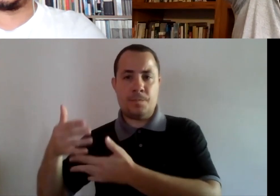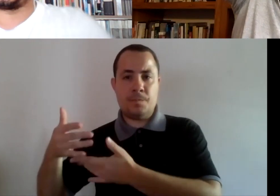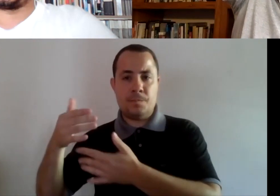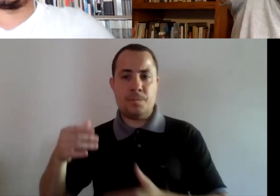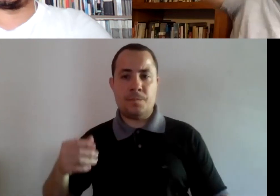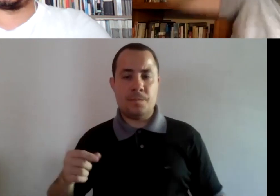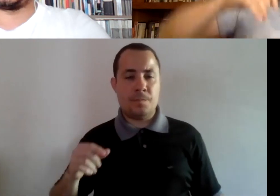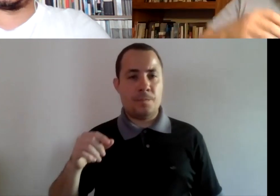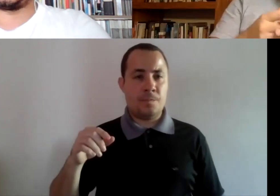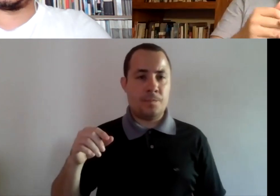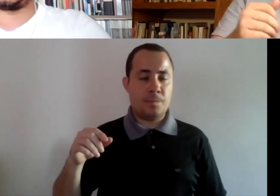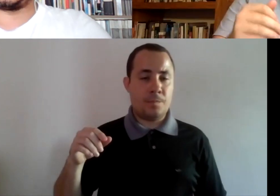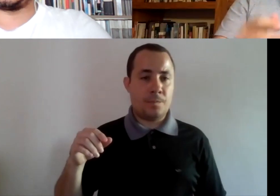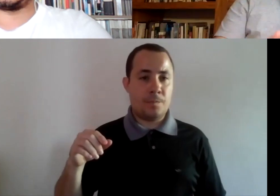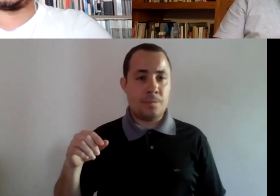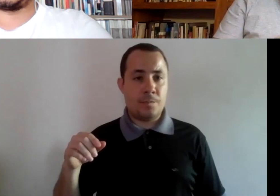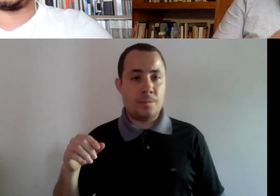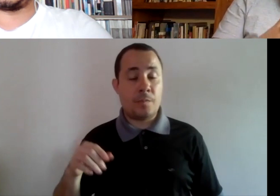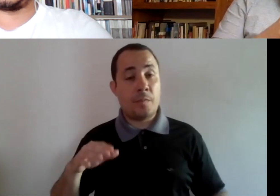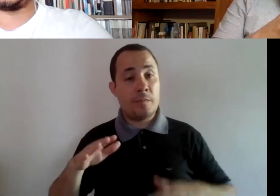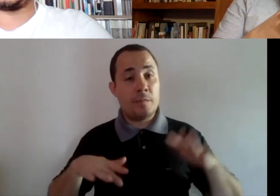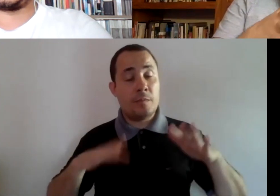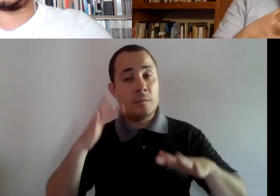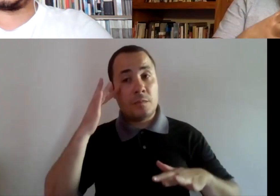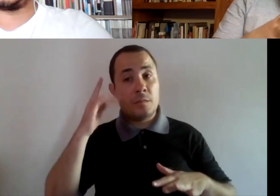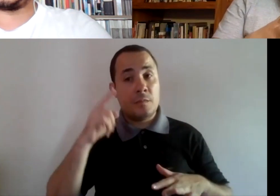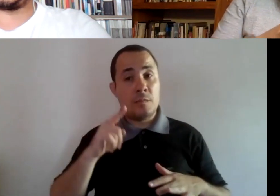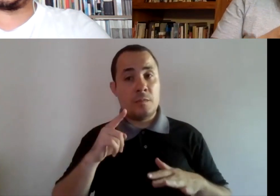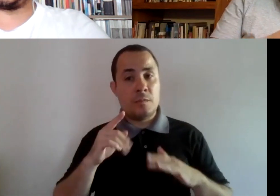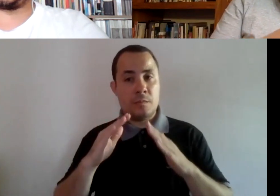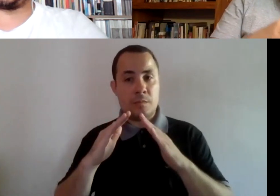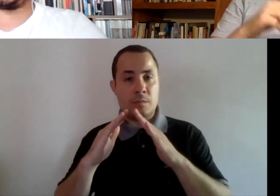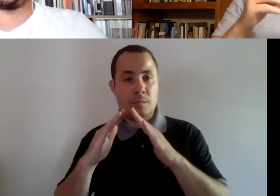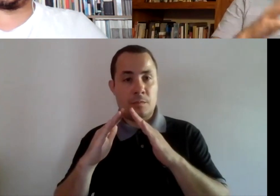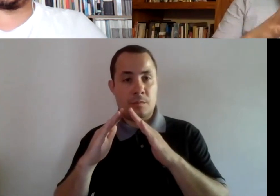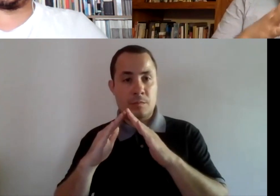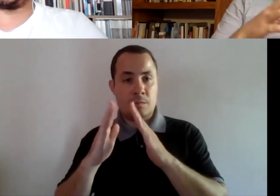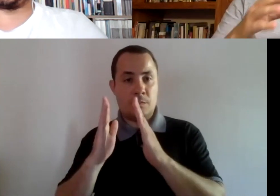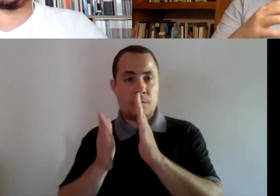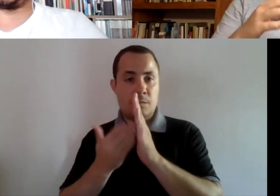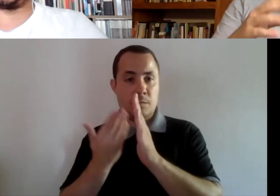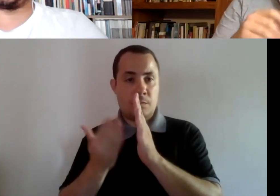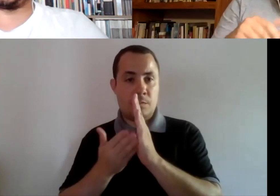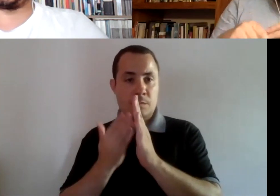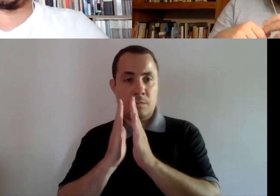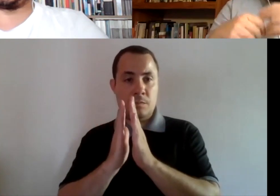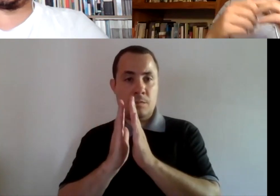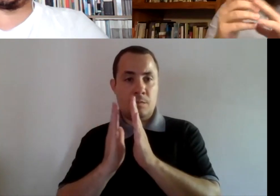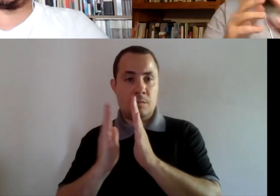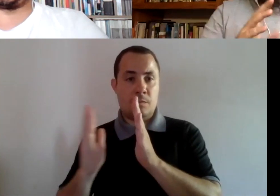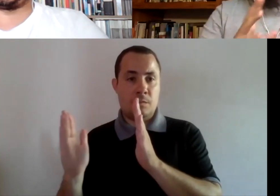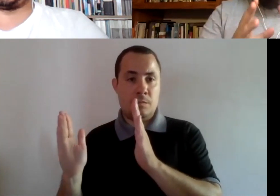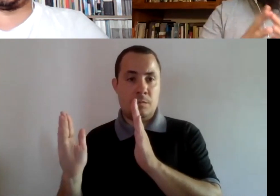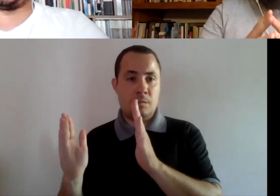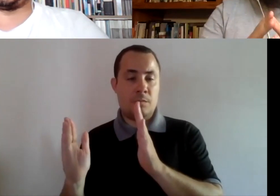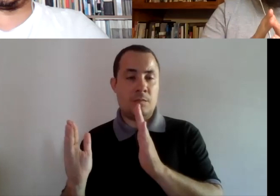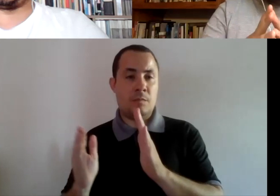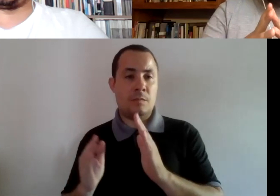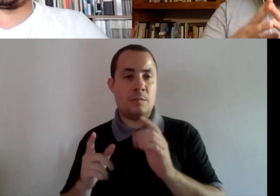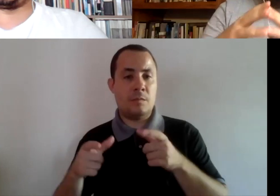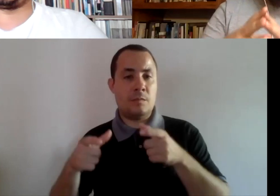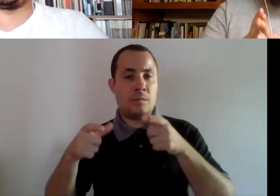né, se não é o caso da biblioteca, se a biblioteca precisa tornar-se um espaço de divulgação,